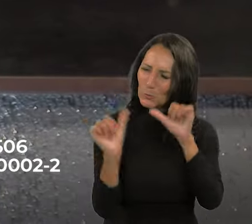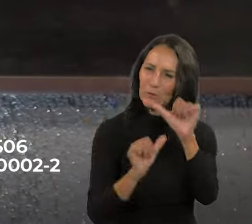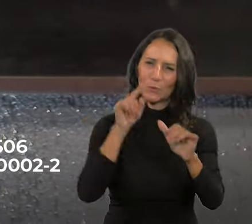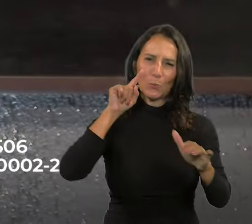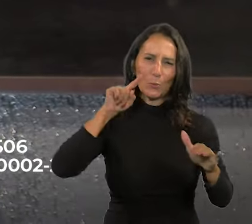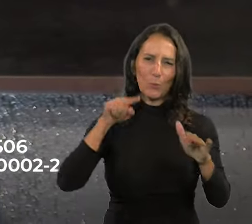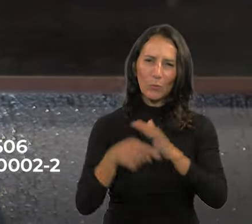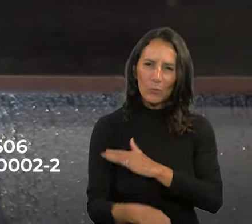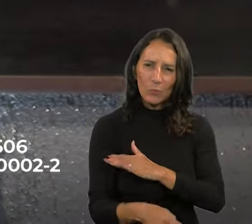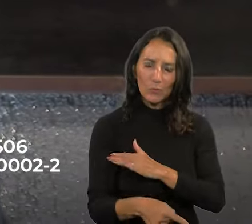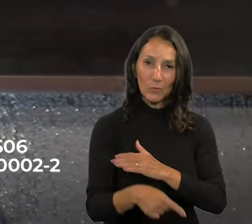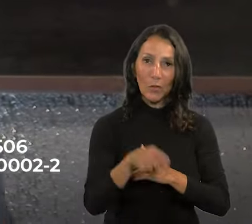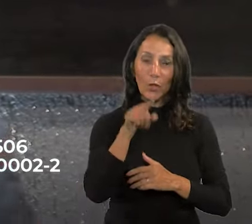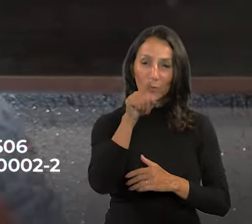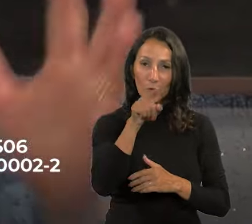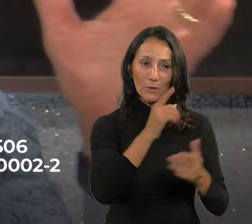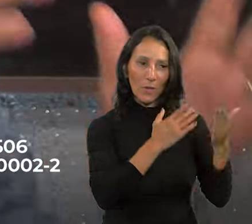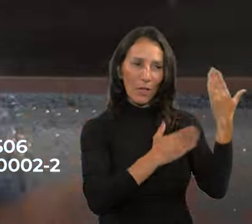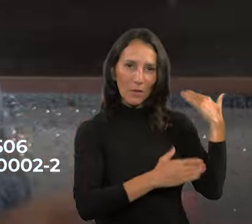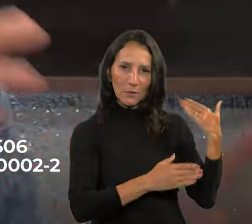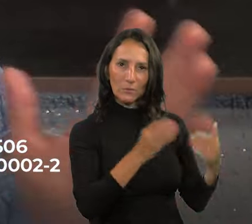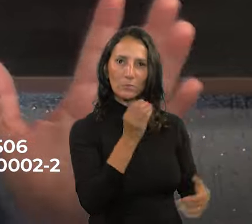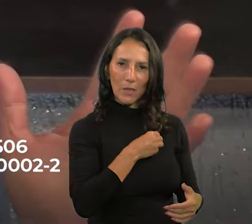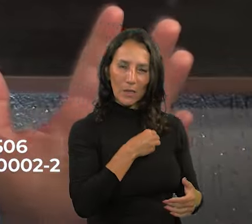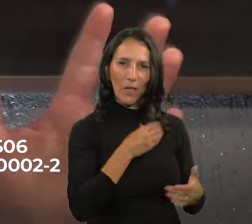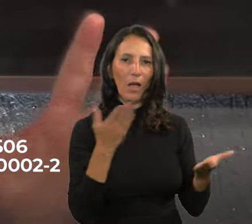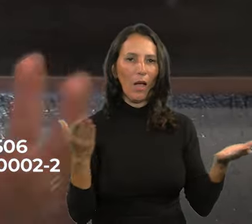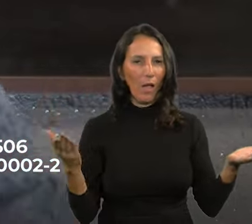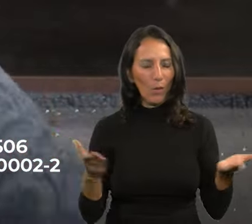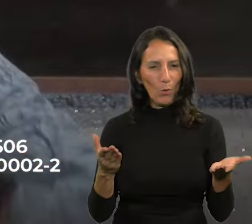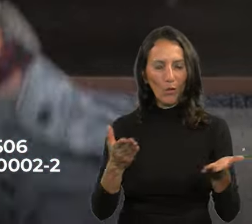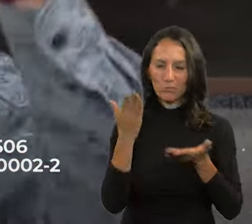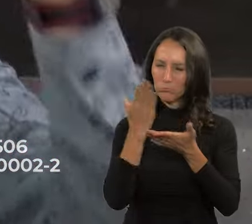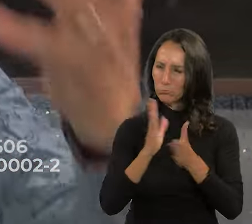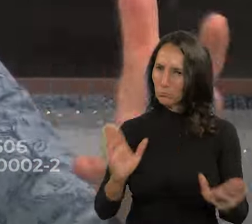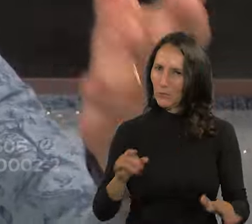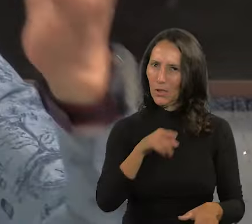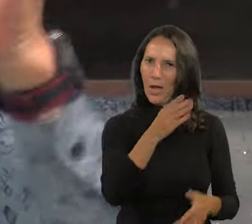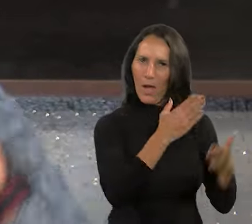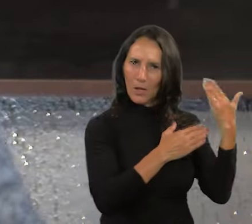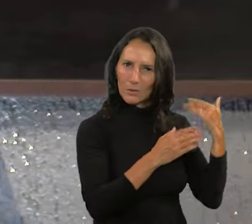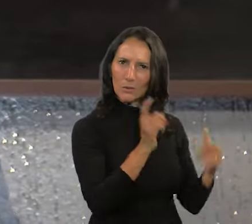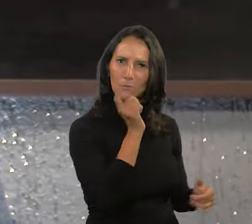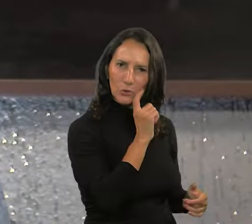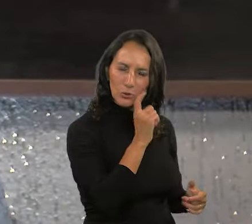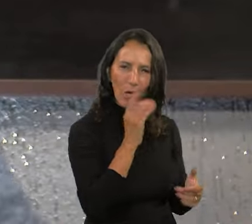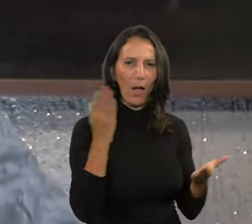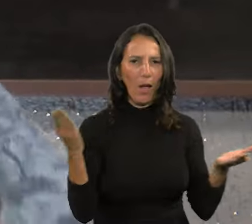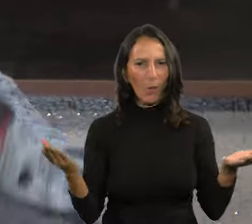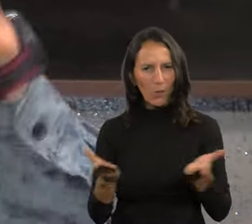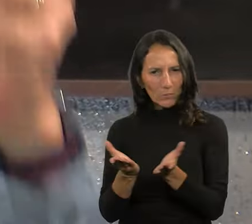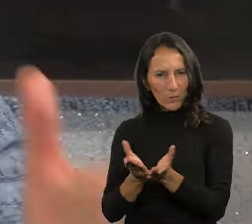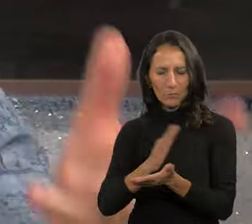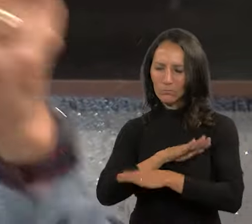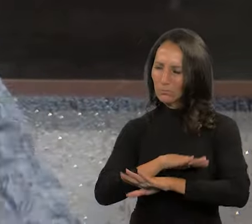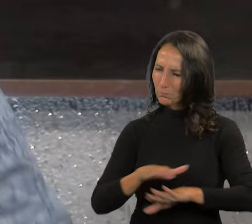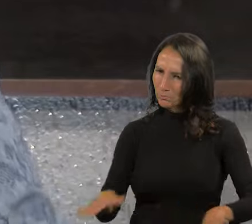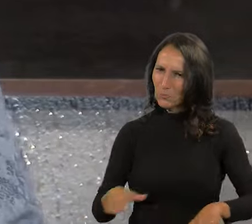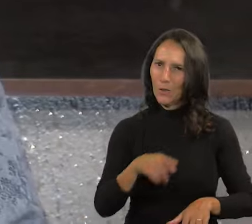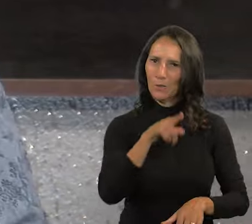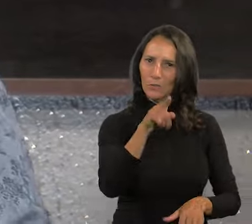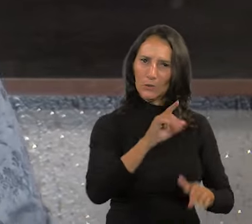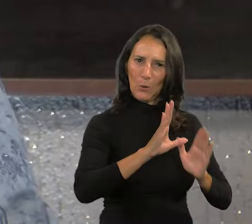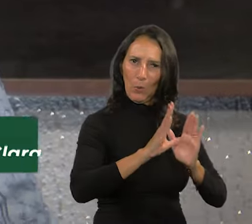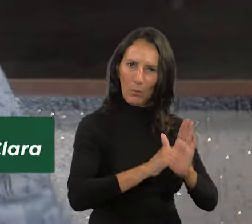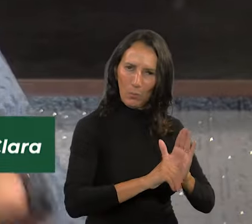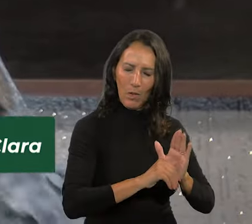que pecava, não peque mais. O que mentia, não minta mais. O que roubava, não roube mais. O que era um adúltero, não